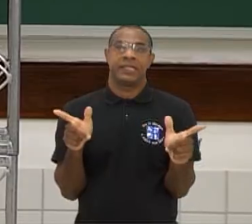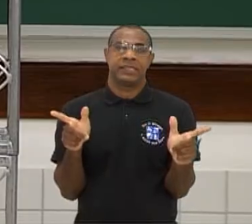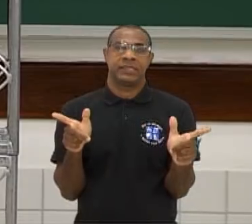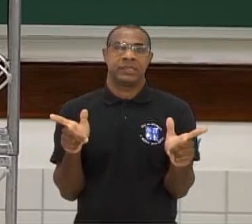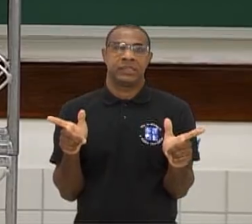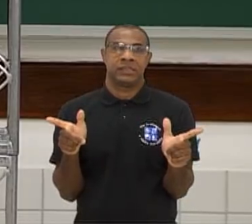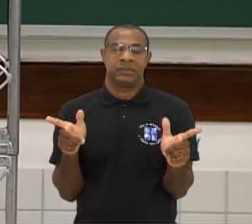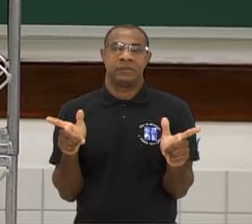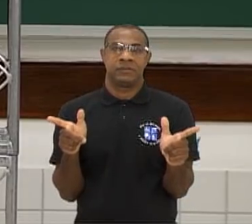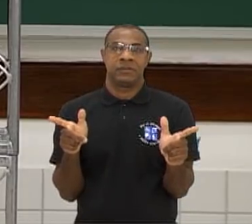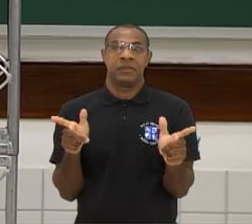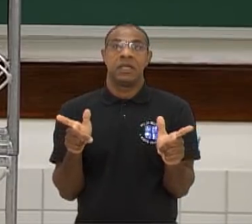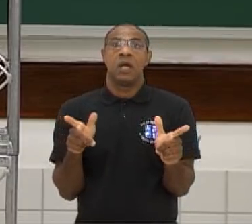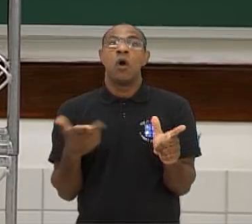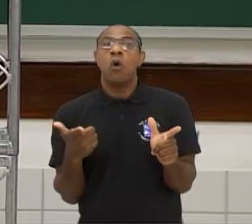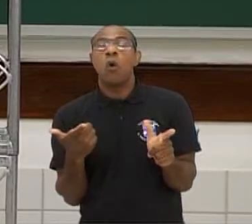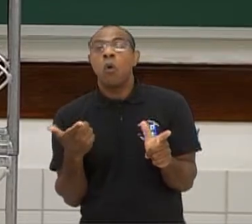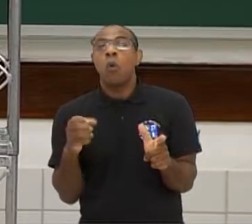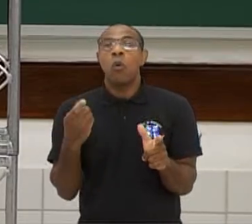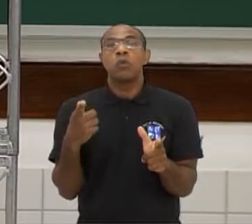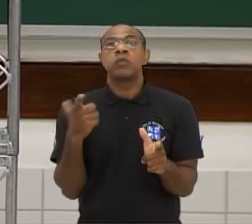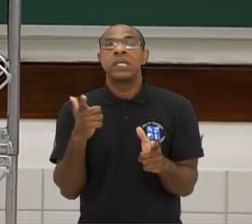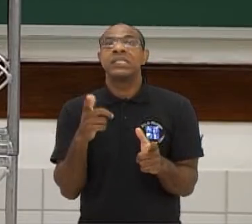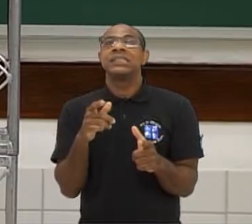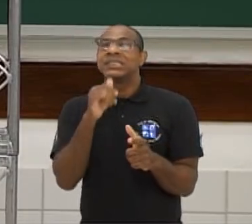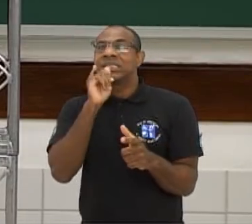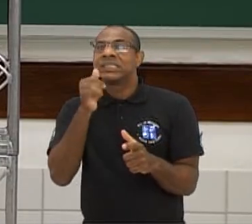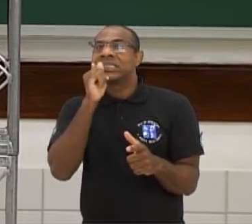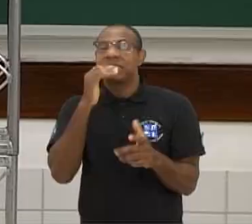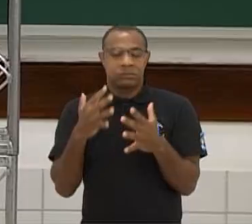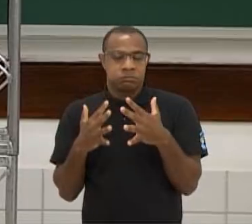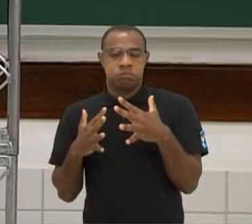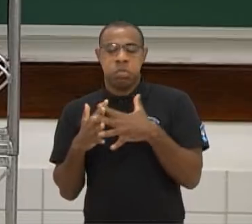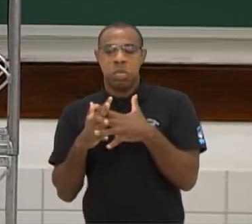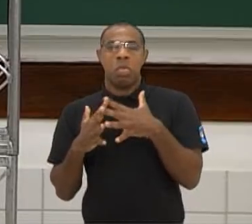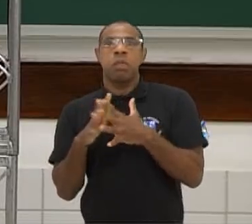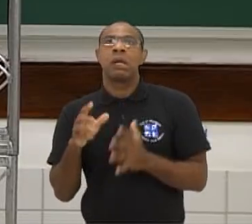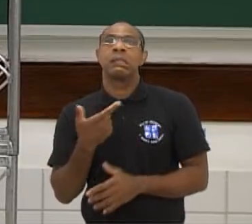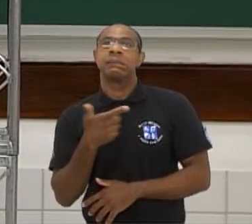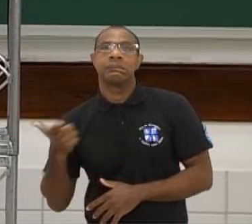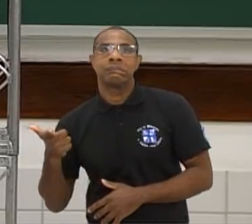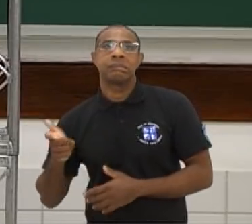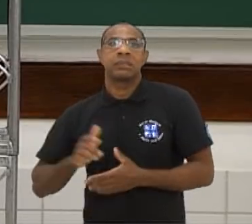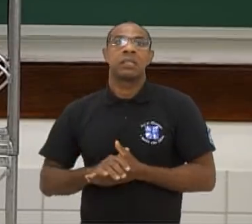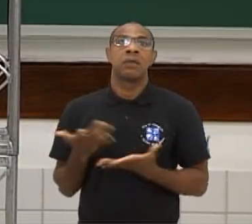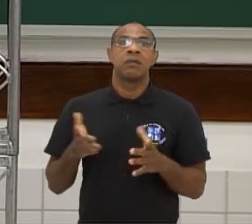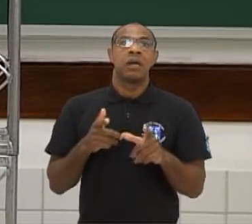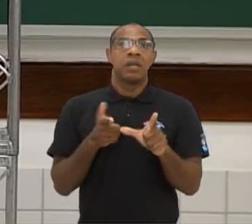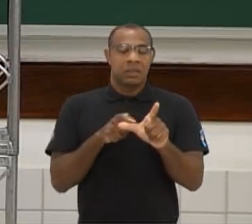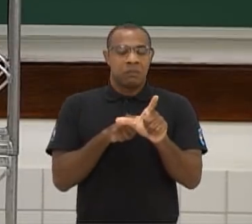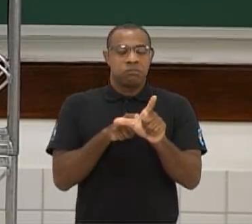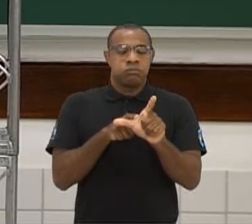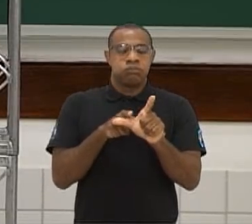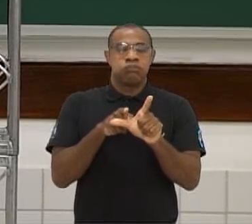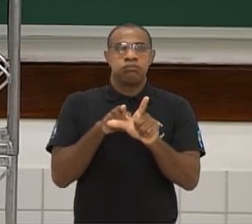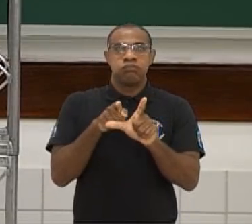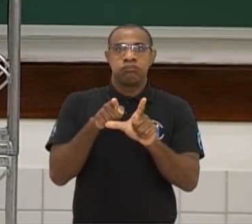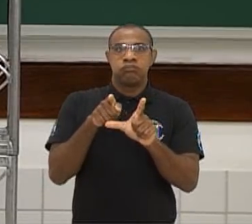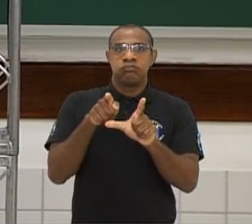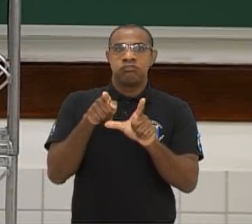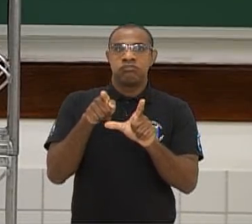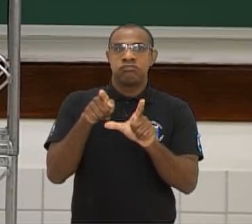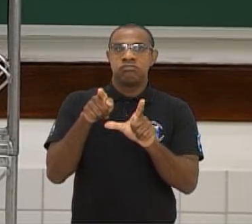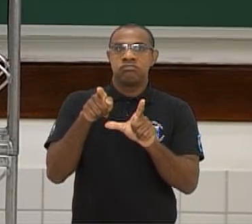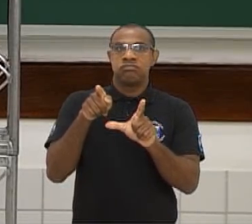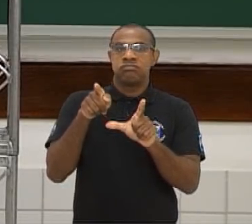tenho passagem da corrente elétrica também. À medida que a diferença de potencial vai aumentando, a corrente